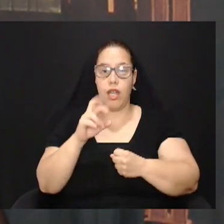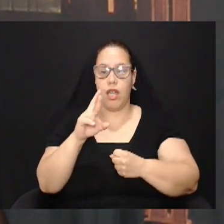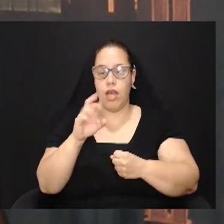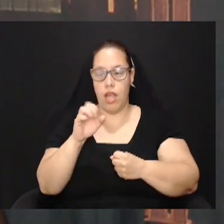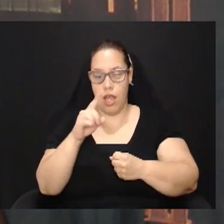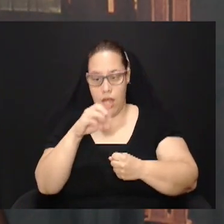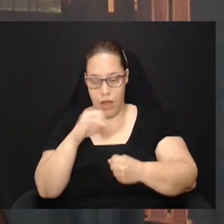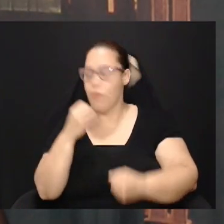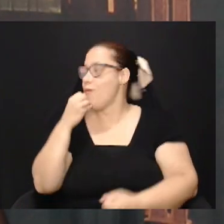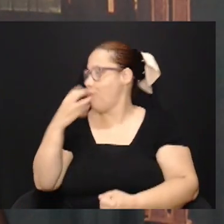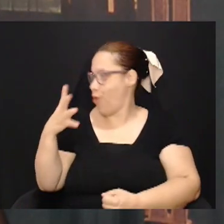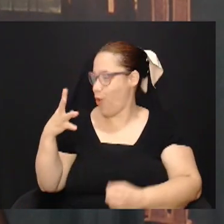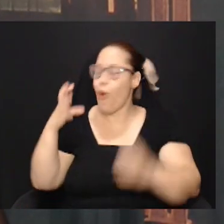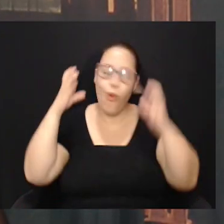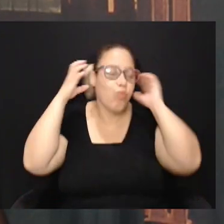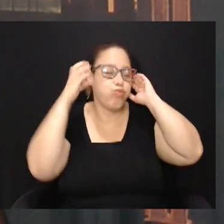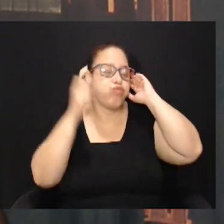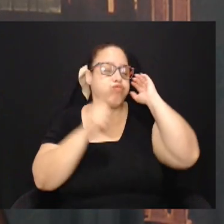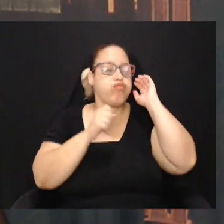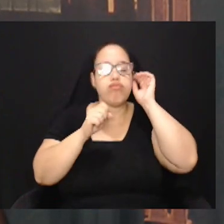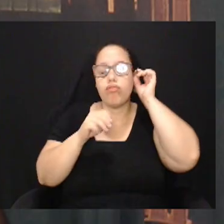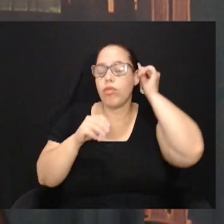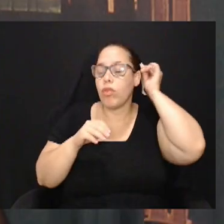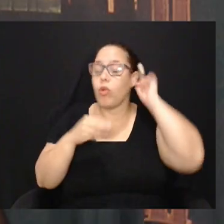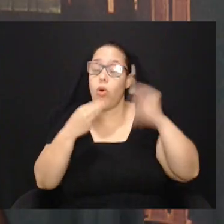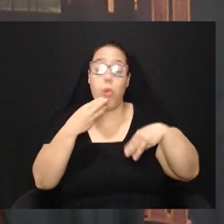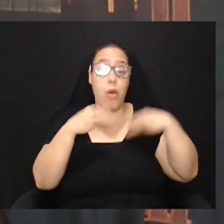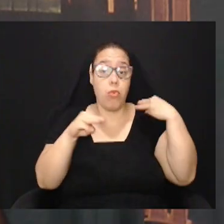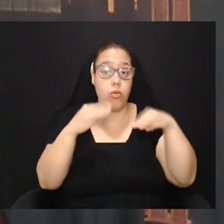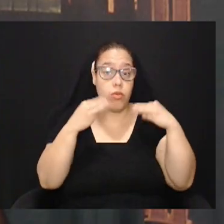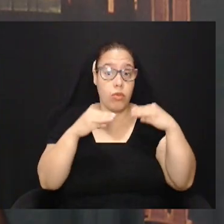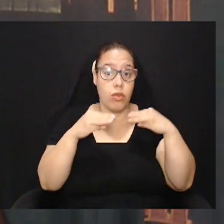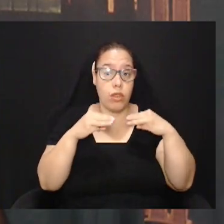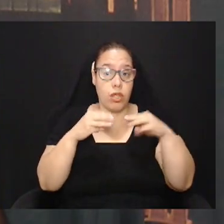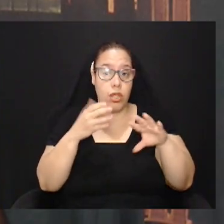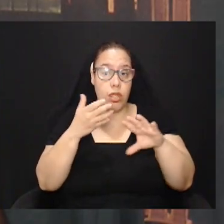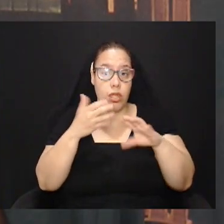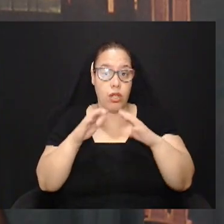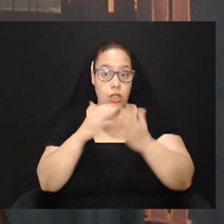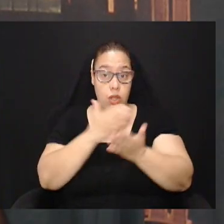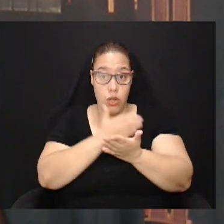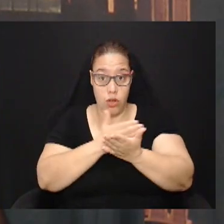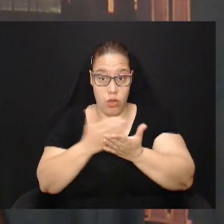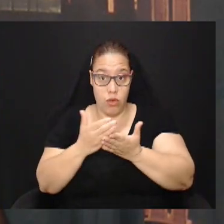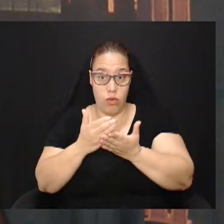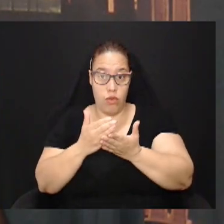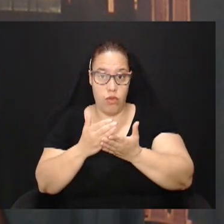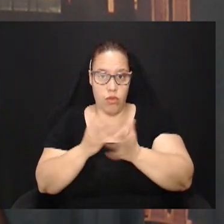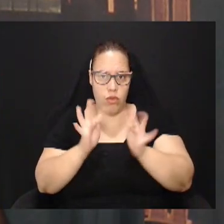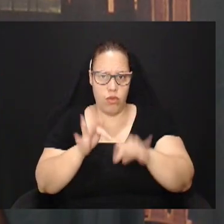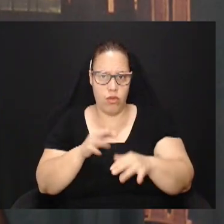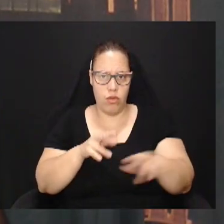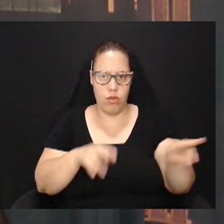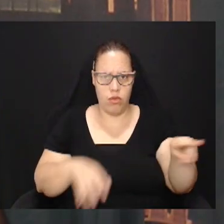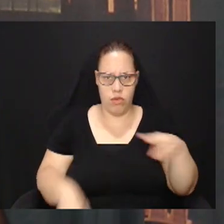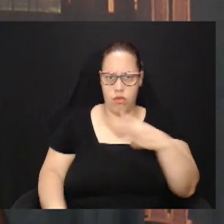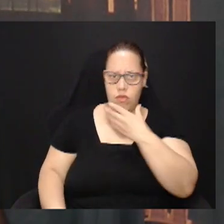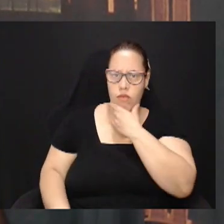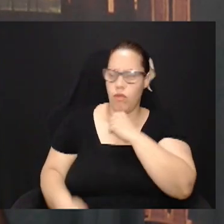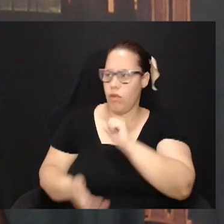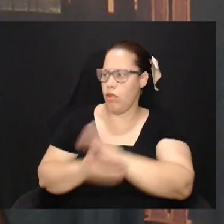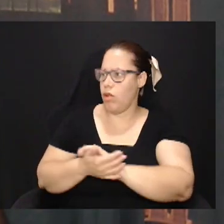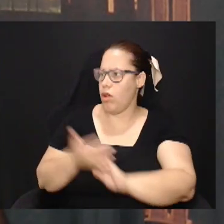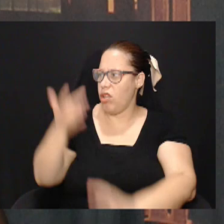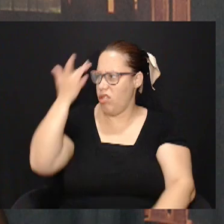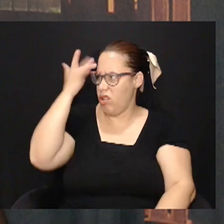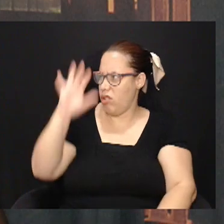Escutando rádio, e tocou uma música. E eu cantei essa música do começo ao fim. Meu marido olhou pra mim assim, de onde é que você conhece isso? Eu não tenho